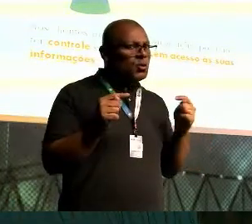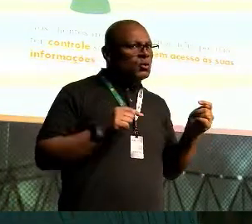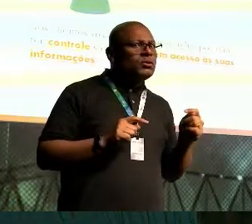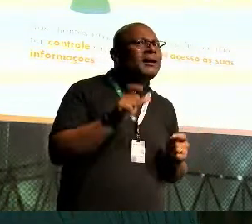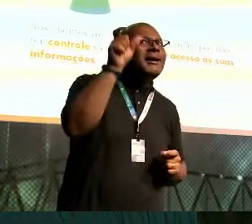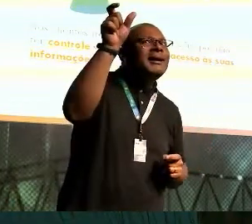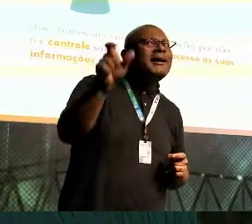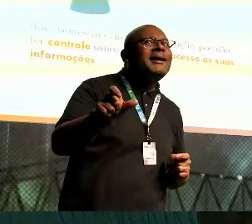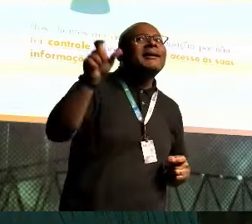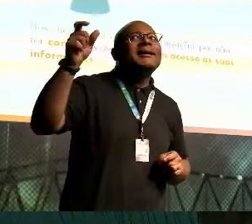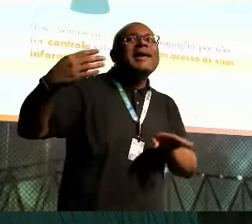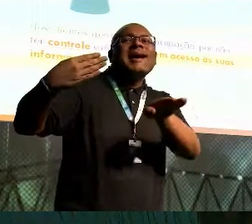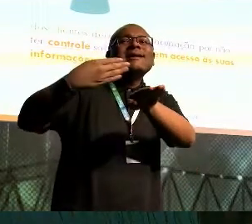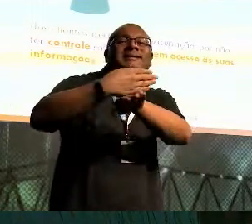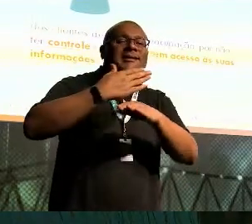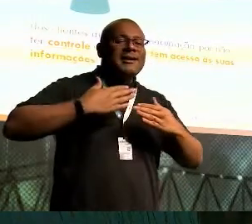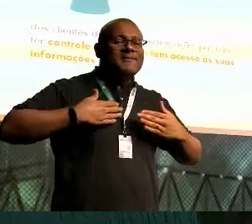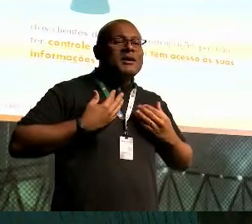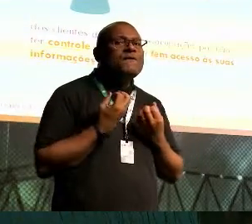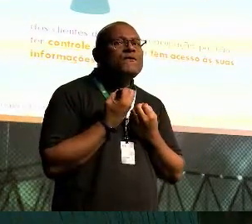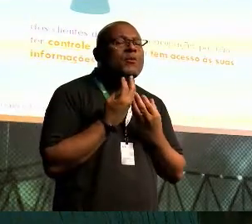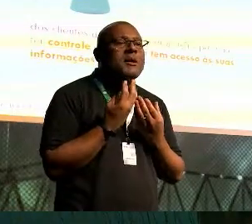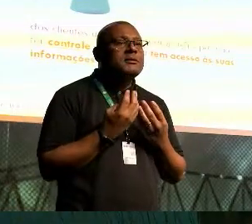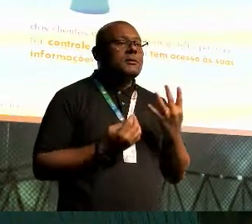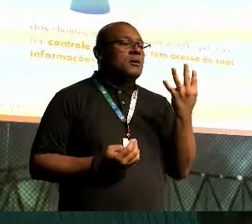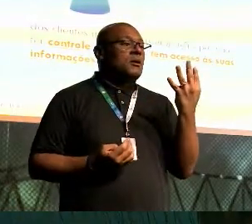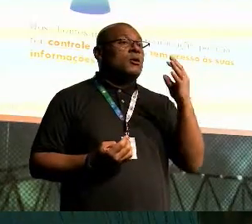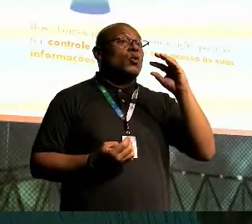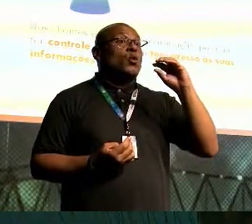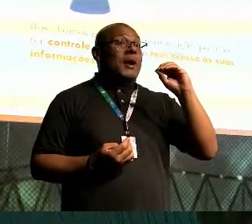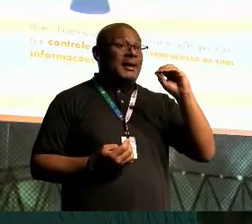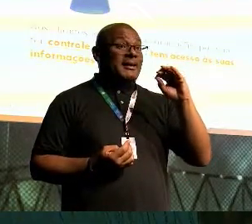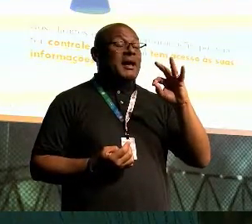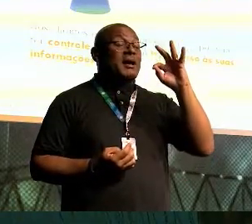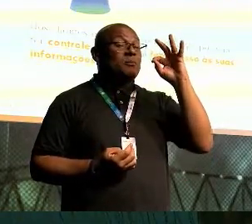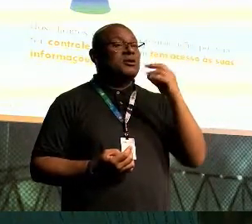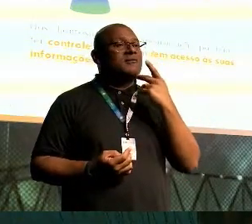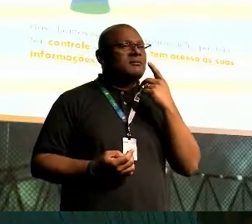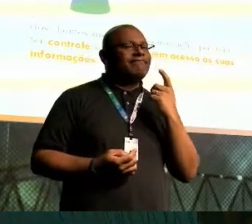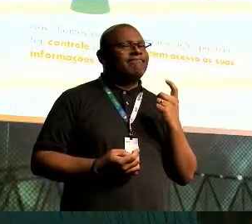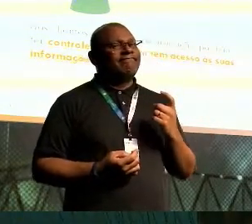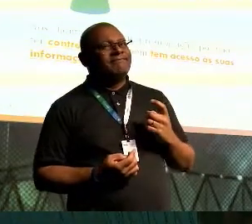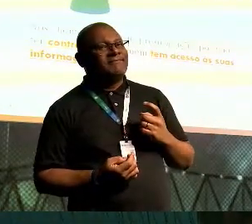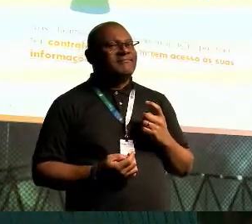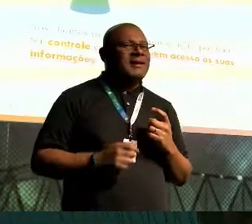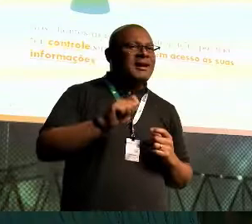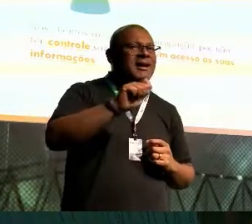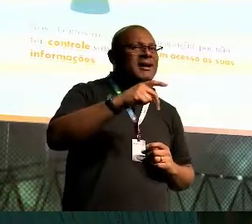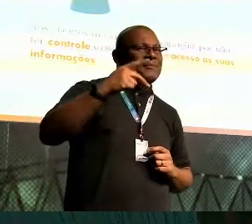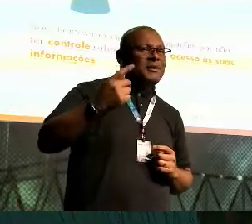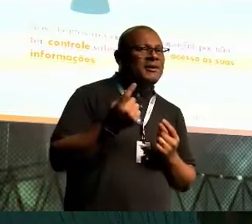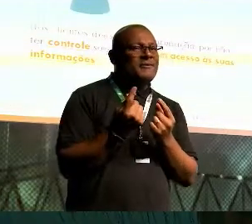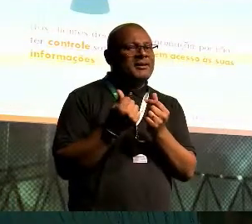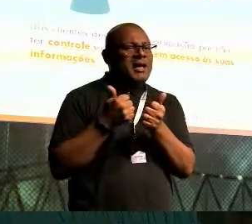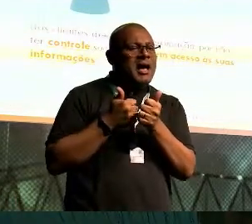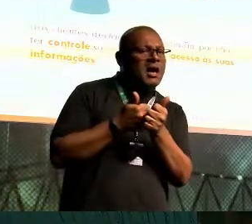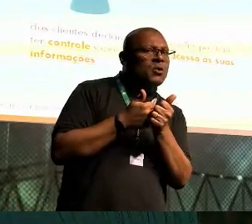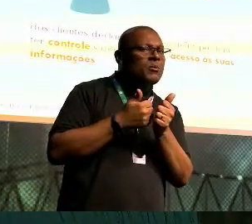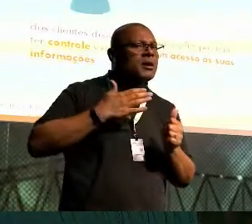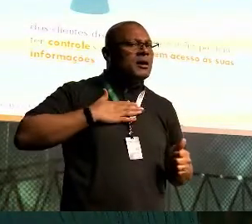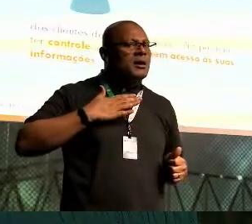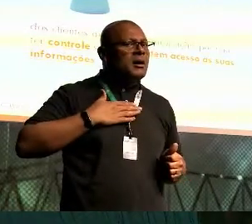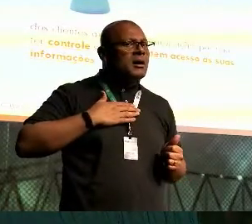tem acesso às suas informações, E 40% dos clientes demonstram receio que os aplicativos financeiros monitorem continuamente